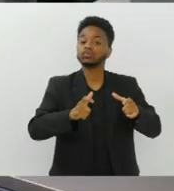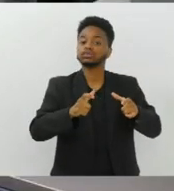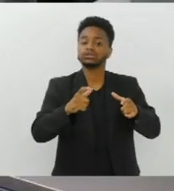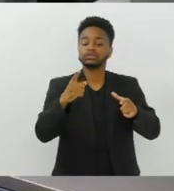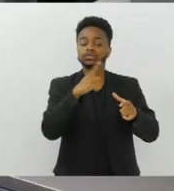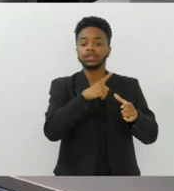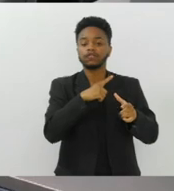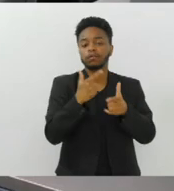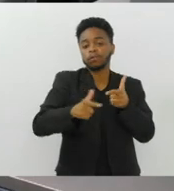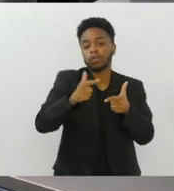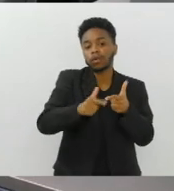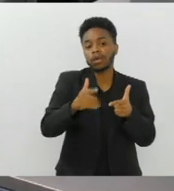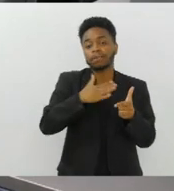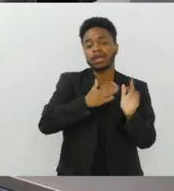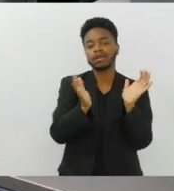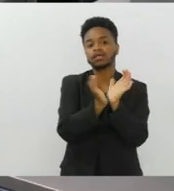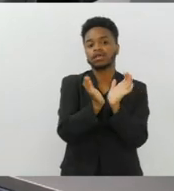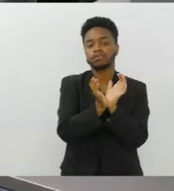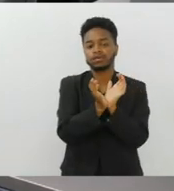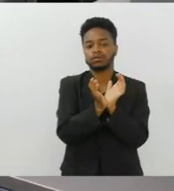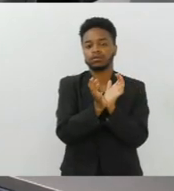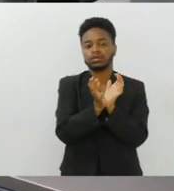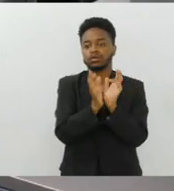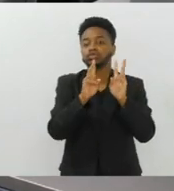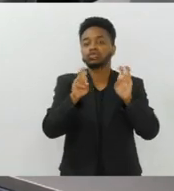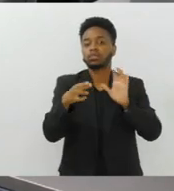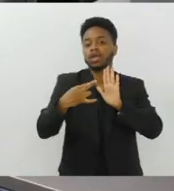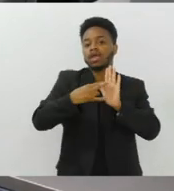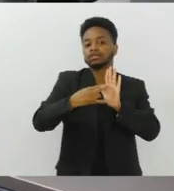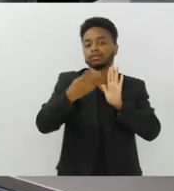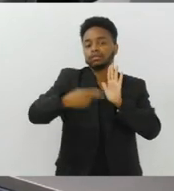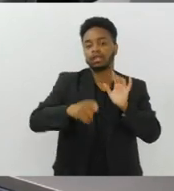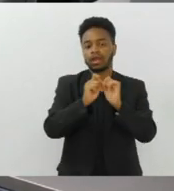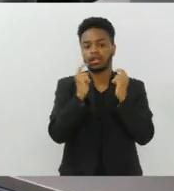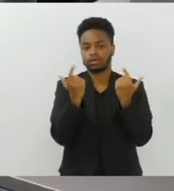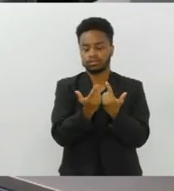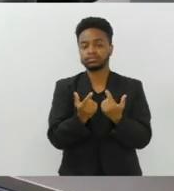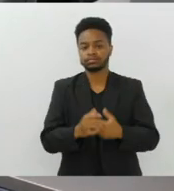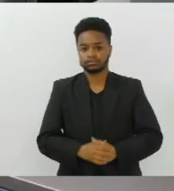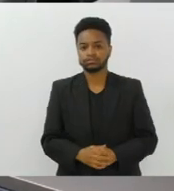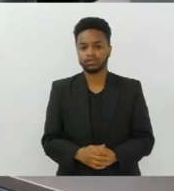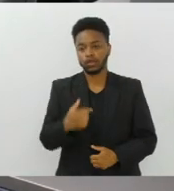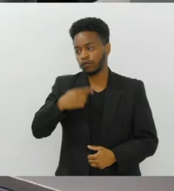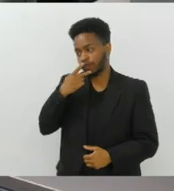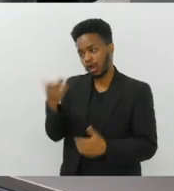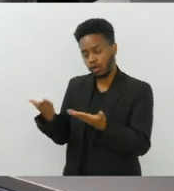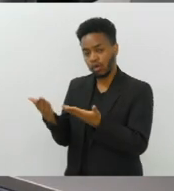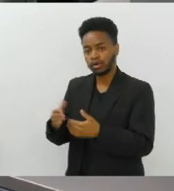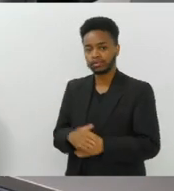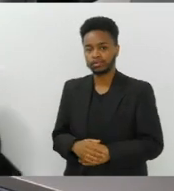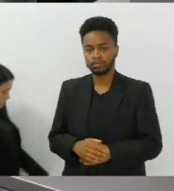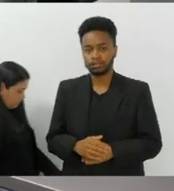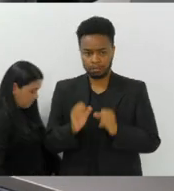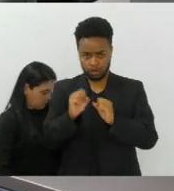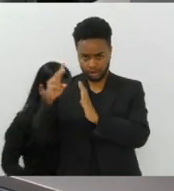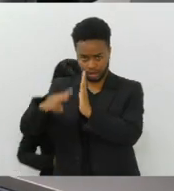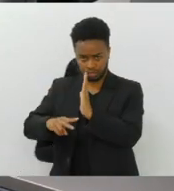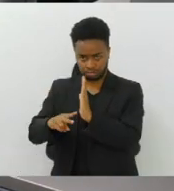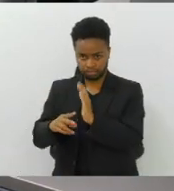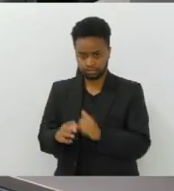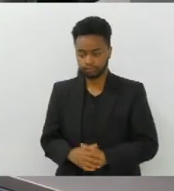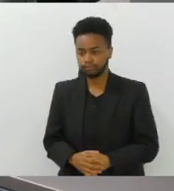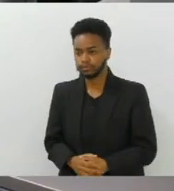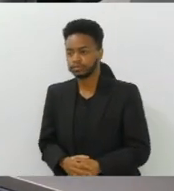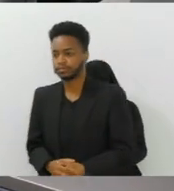um problema da minha equipe em relação ao regimento desta casa. Sim, falar agora. Por favor. Posso ler? Eu